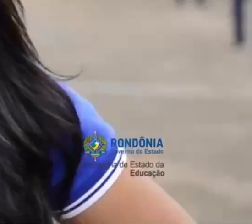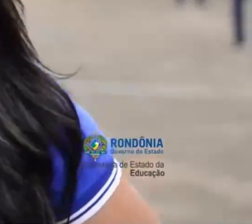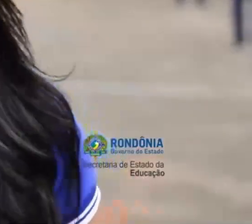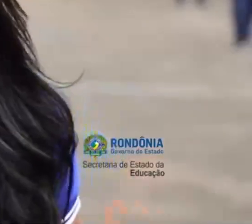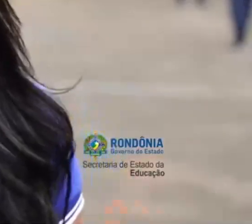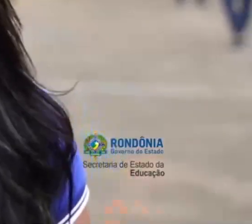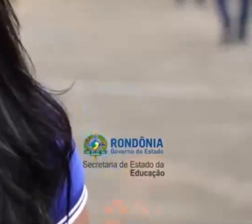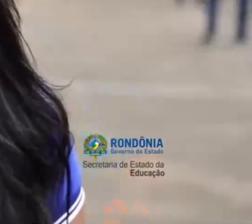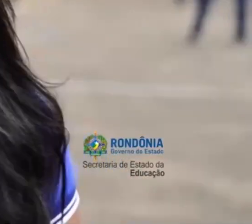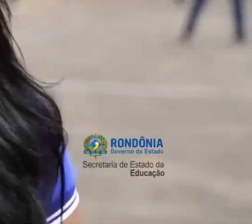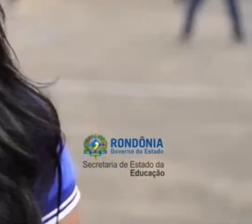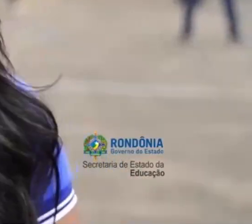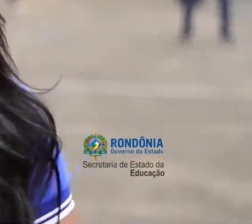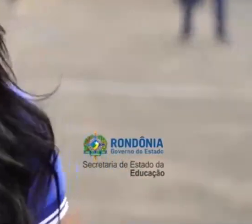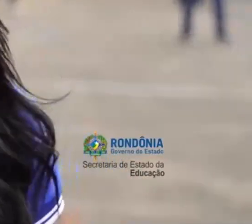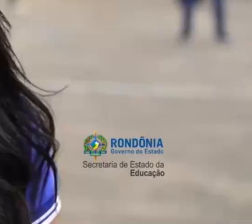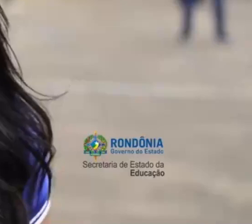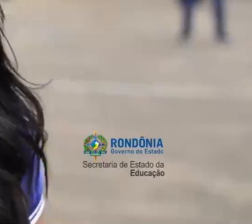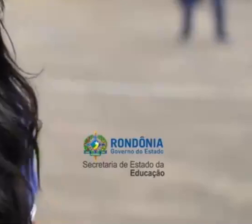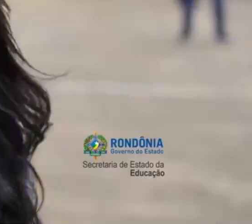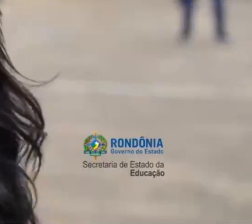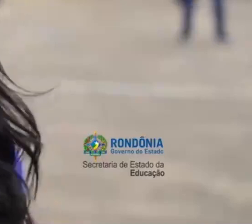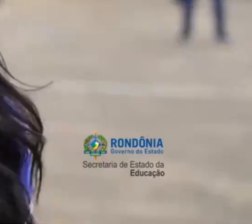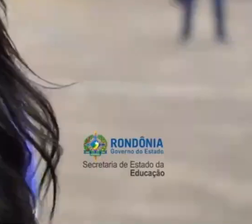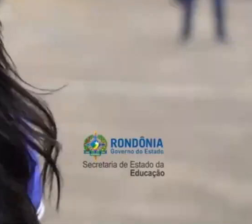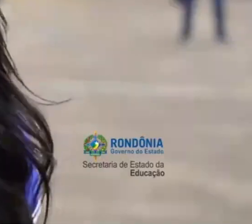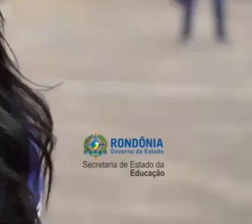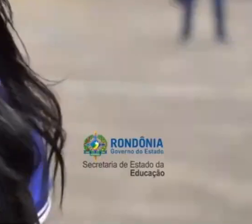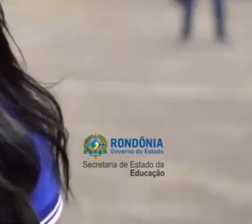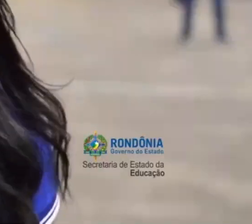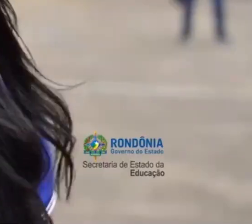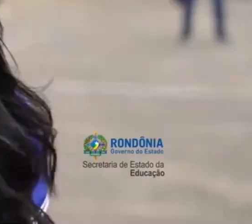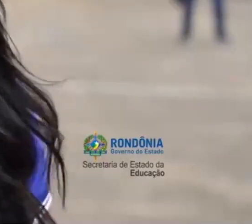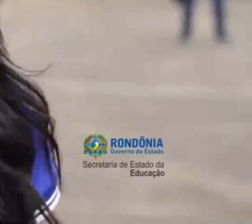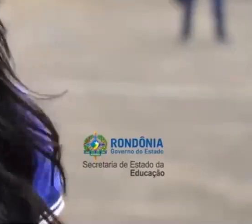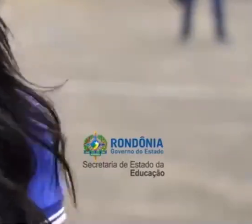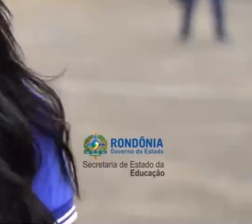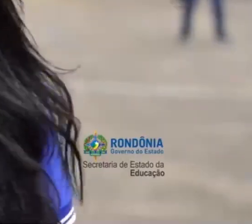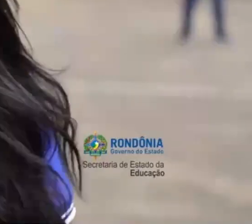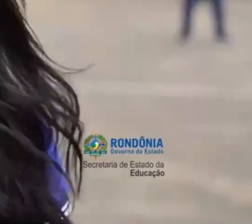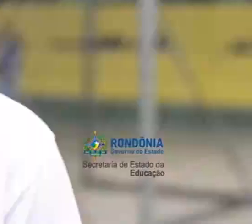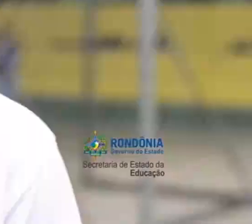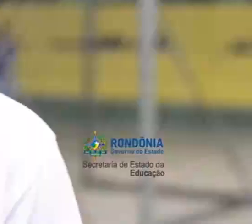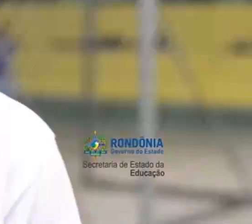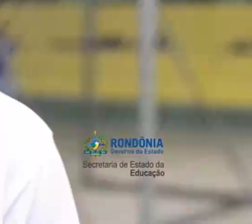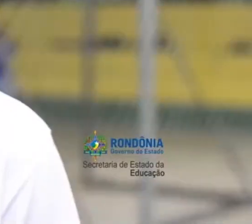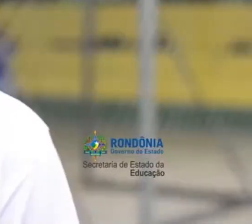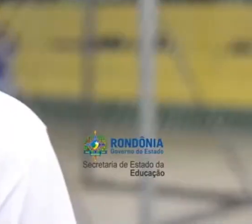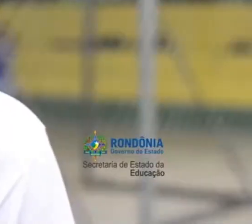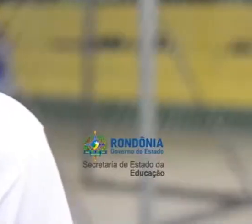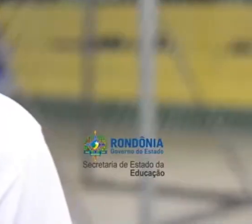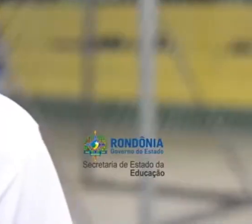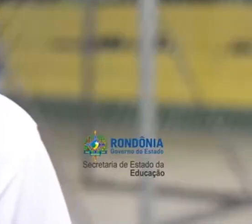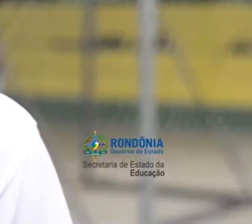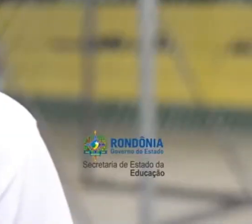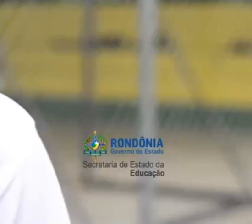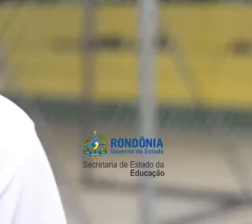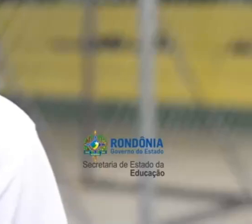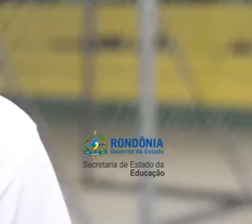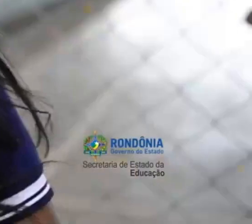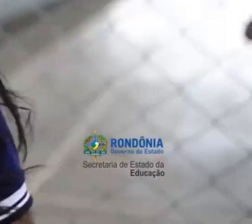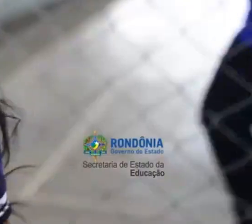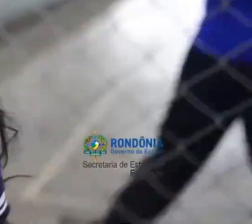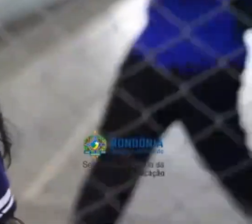esporte preferido desde criança sempre foi a paixão pelo futebol, que todo brasileiro tem, e o vôlei. Meu esporte favorito é o